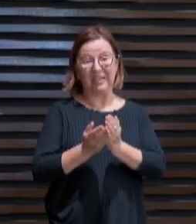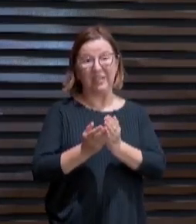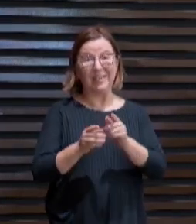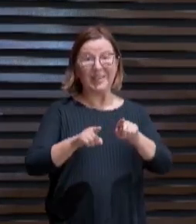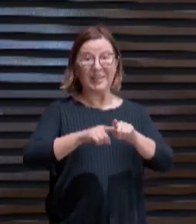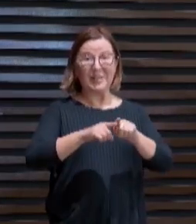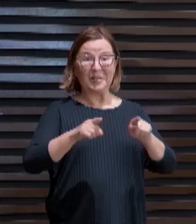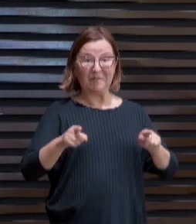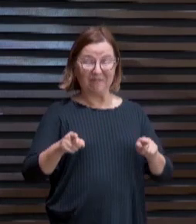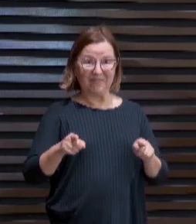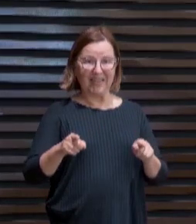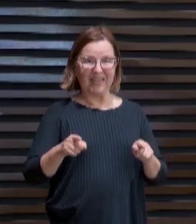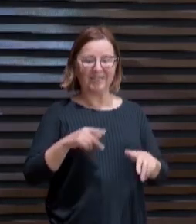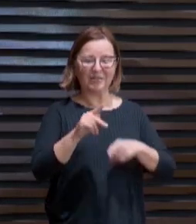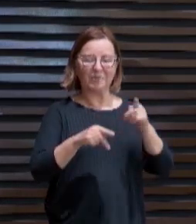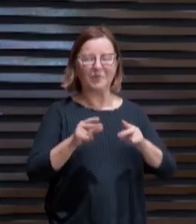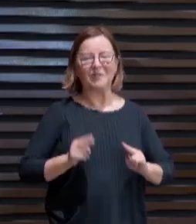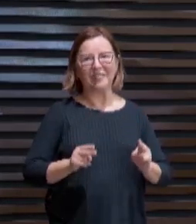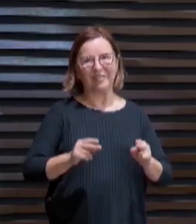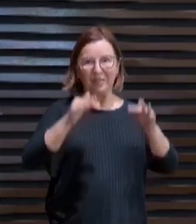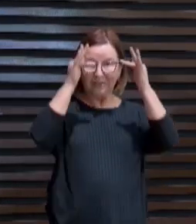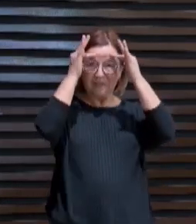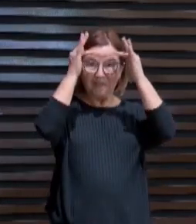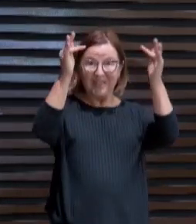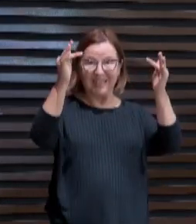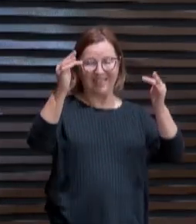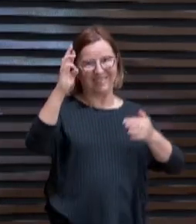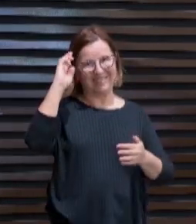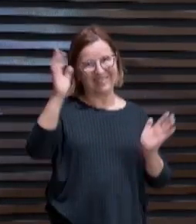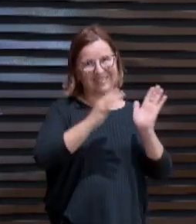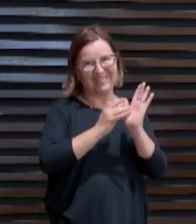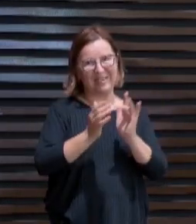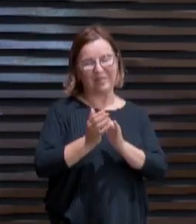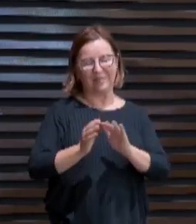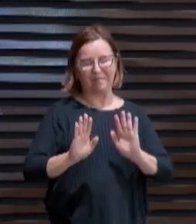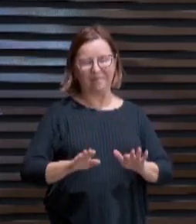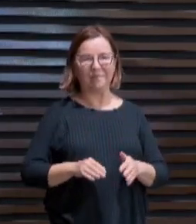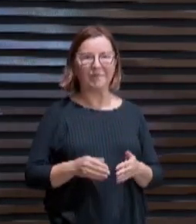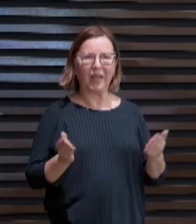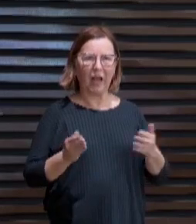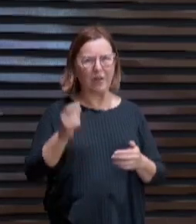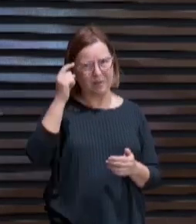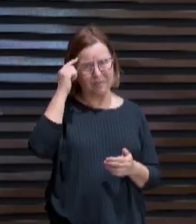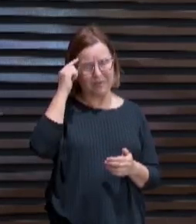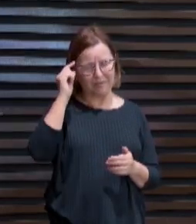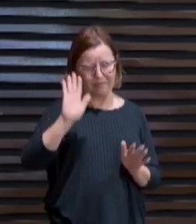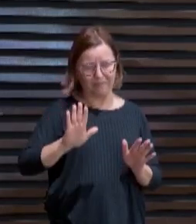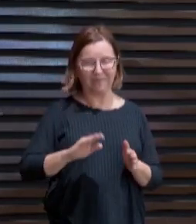riqueza espiritual. Agora eu quero propor aqui para os irmãos um seguinte raciocínio, um seguinte